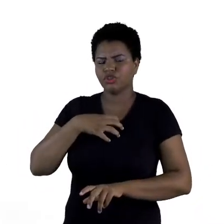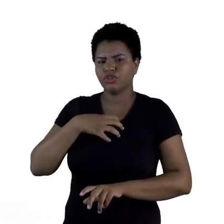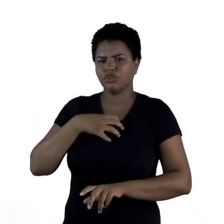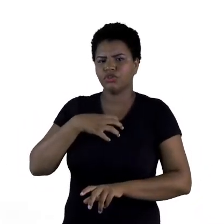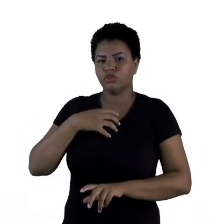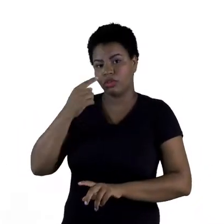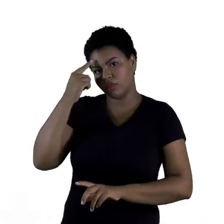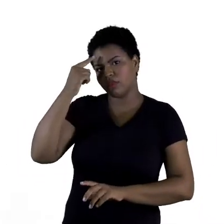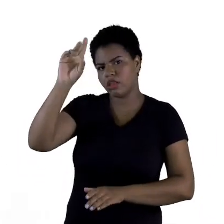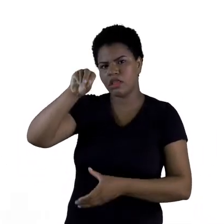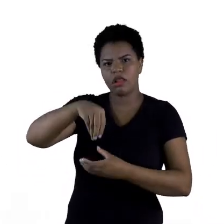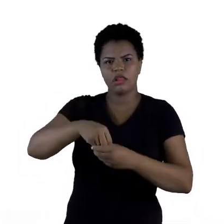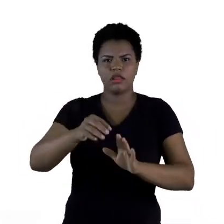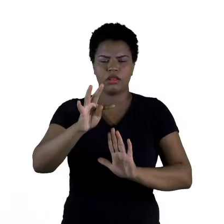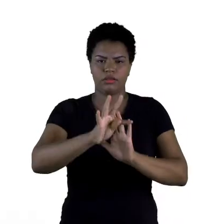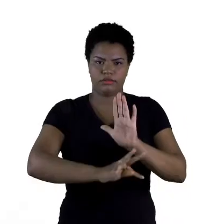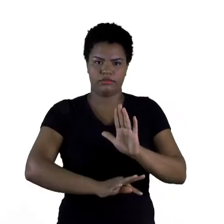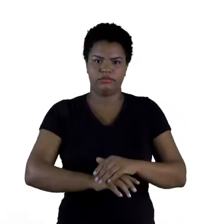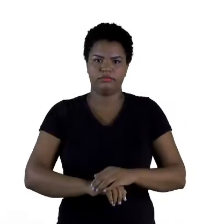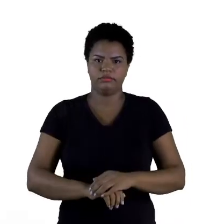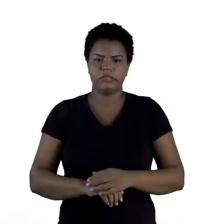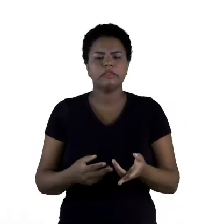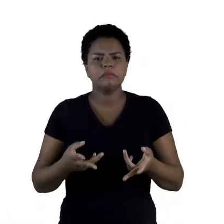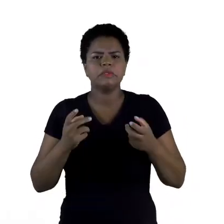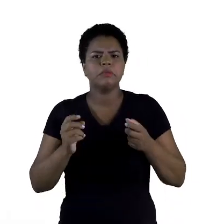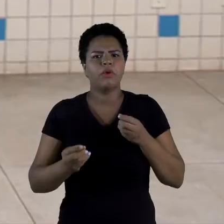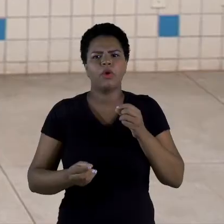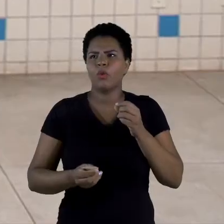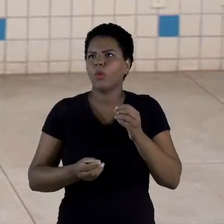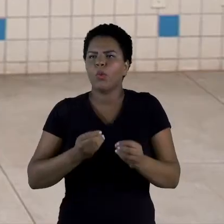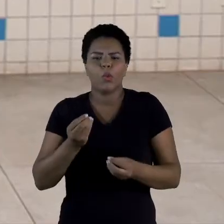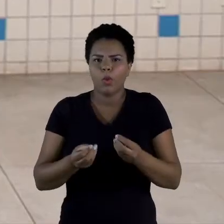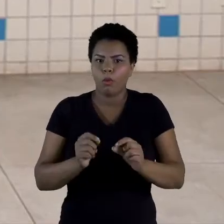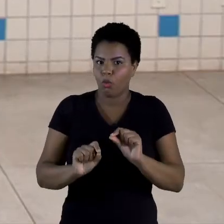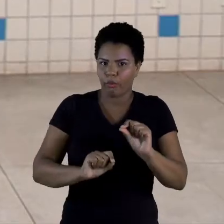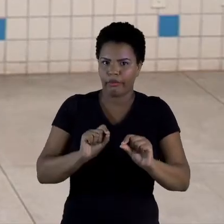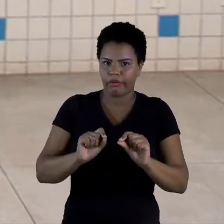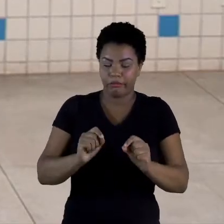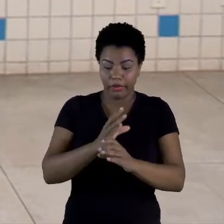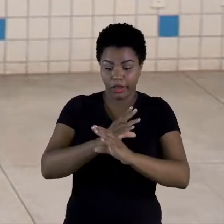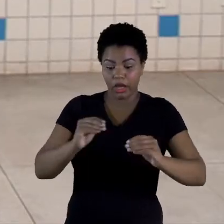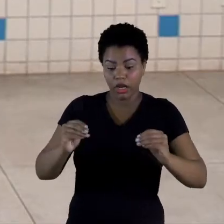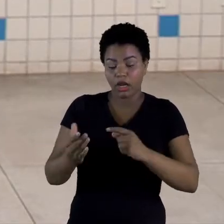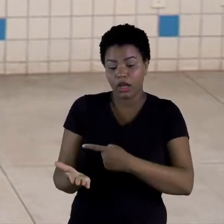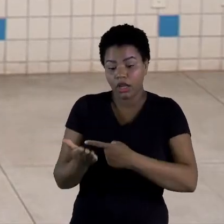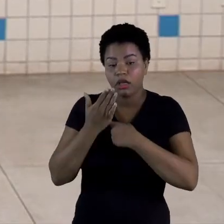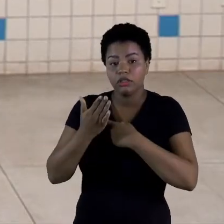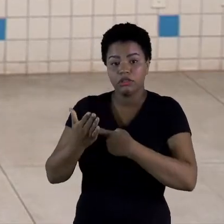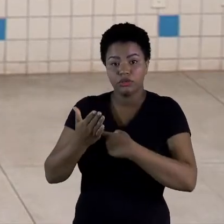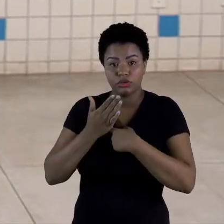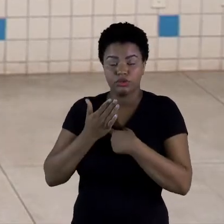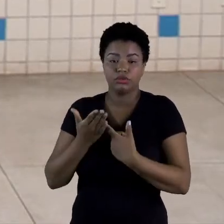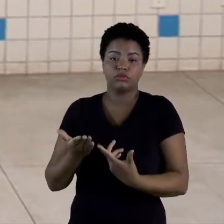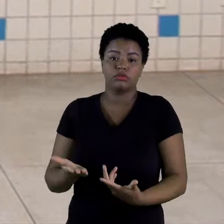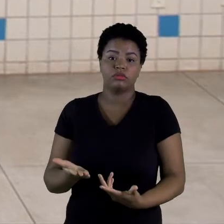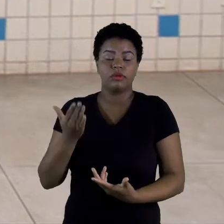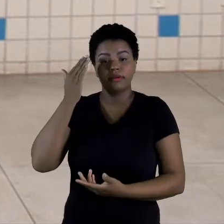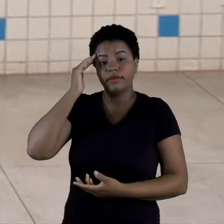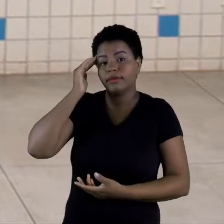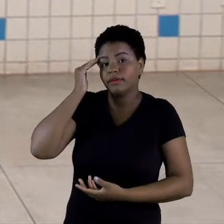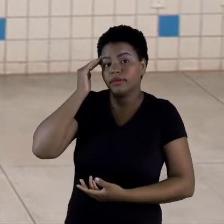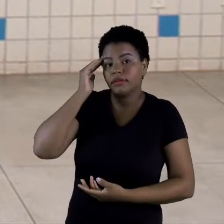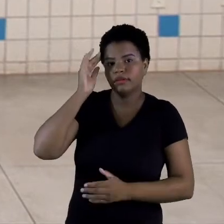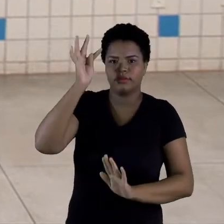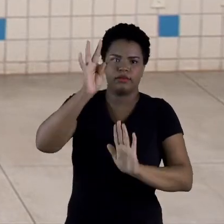do texto. Então, o que podemos perceber? A conjunção, ela nos auxilia, ela nos ajuda a entender